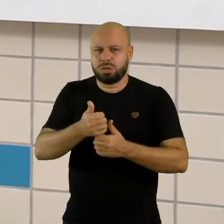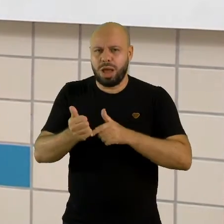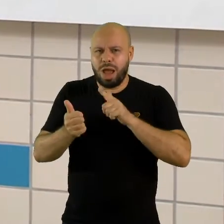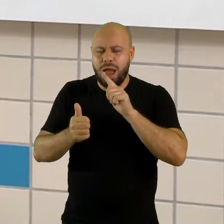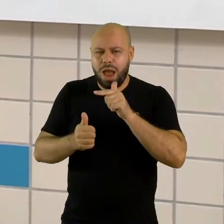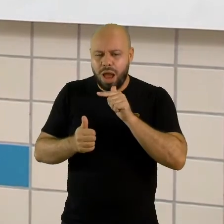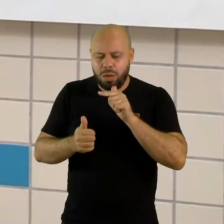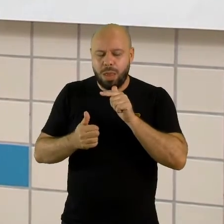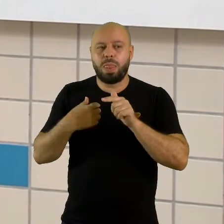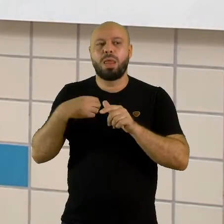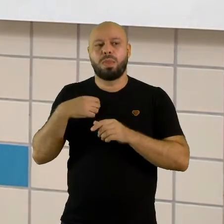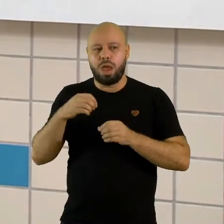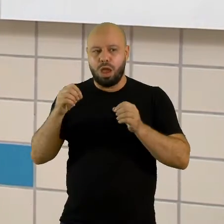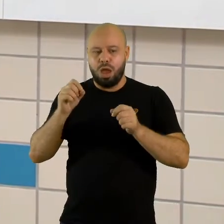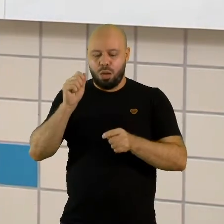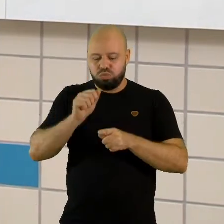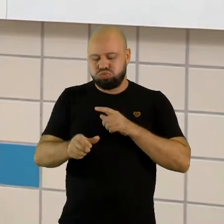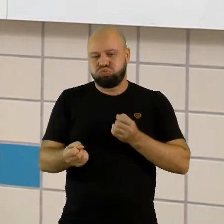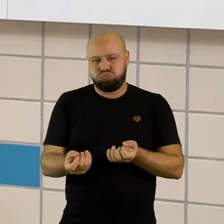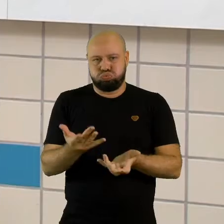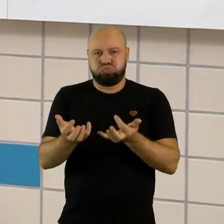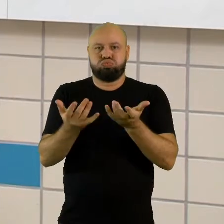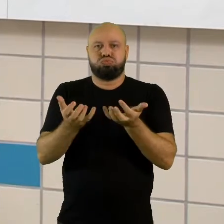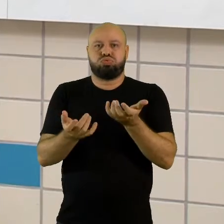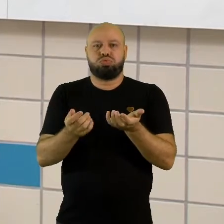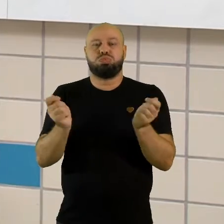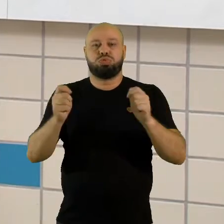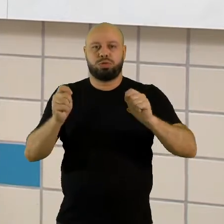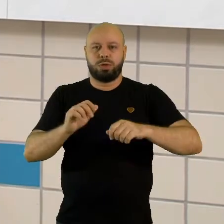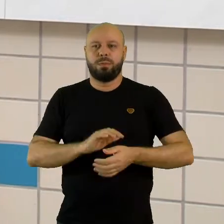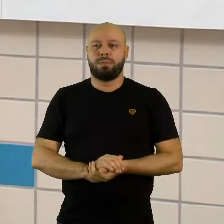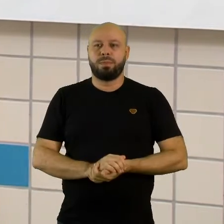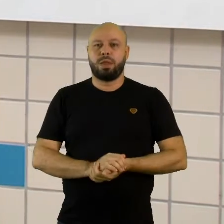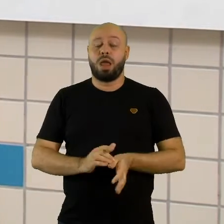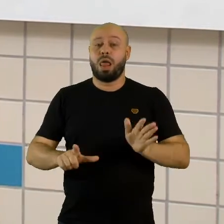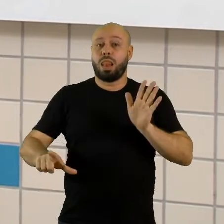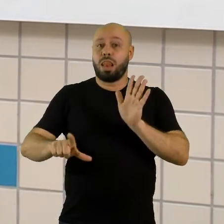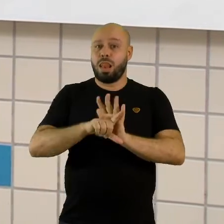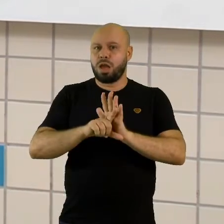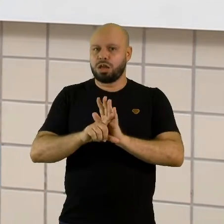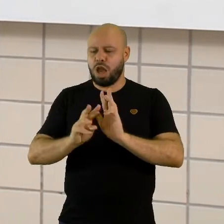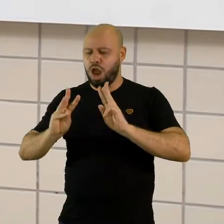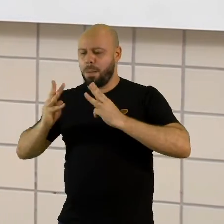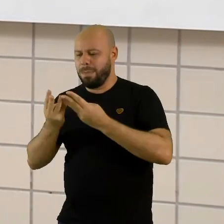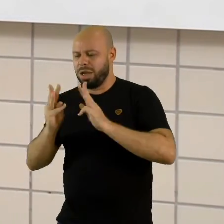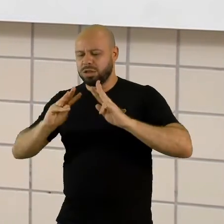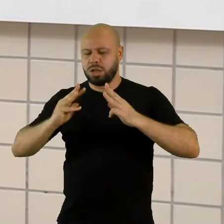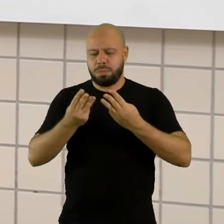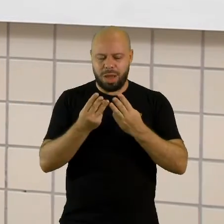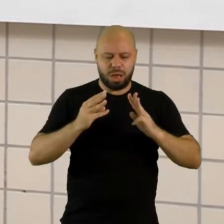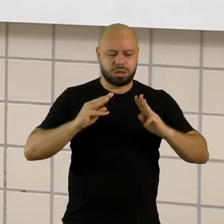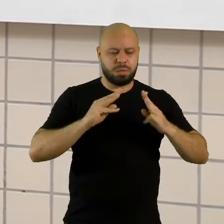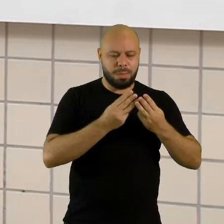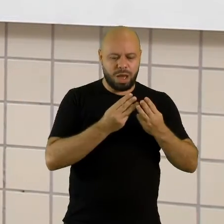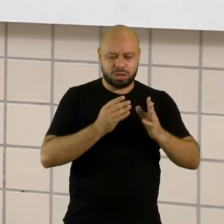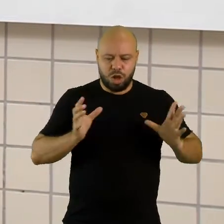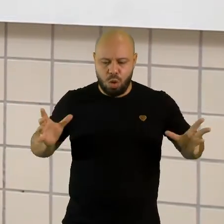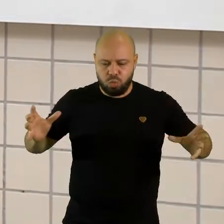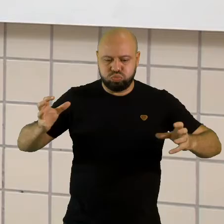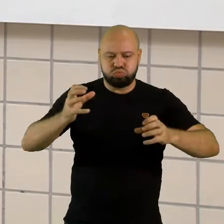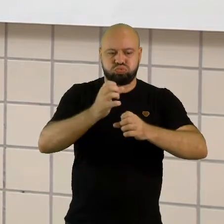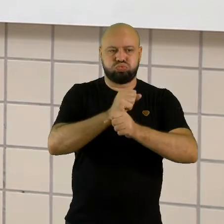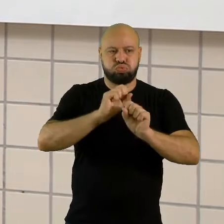água, a gente não tem reação química. Nós vimos também a lei da conservação de massa, que é a lei de Lavoisier, que diz que num